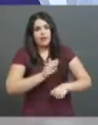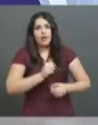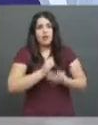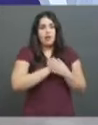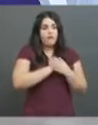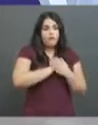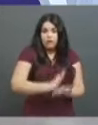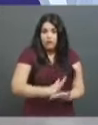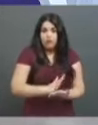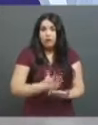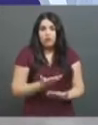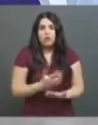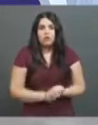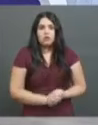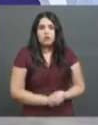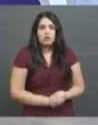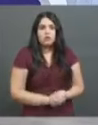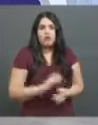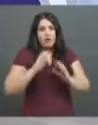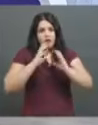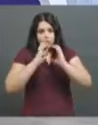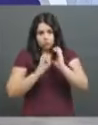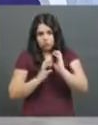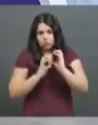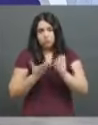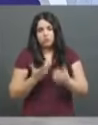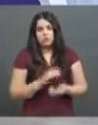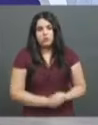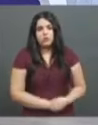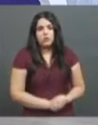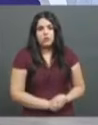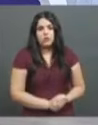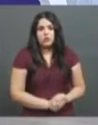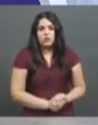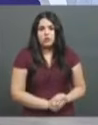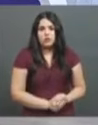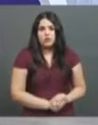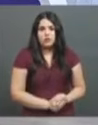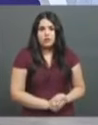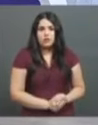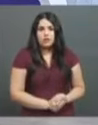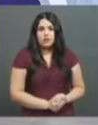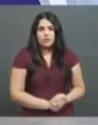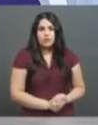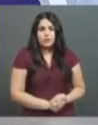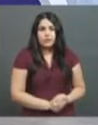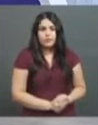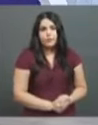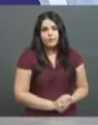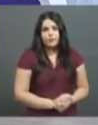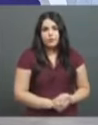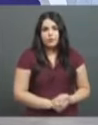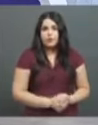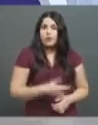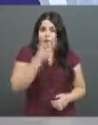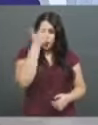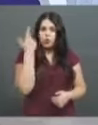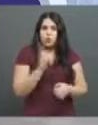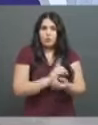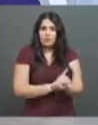como um todo, acidente vascular cerebral. E o contingente de diabéticos, esse sim, tem aumentado numa